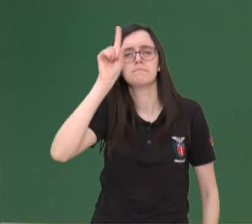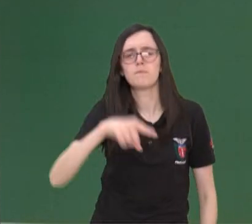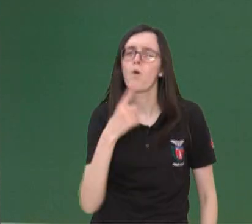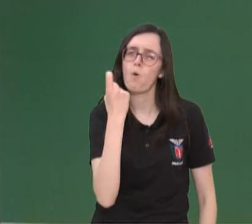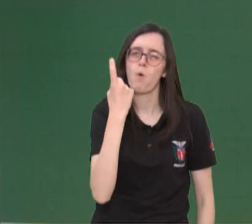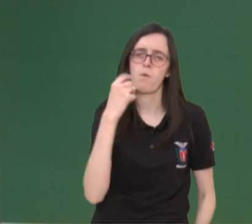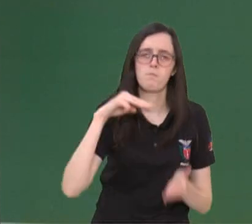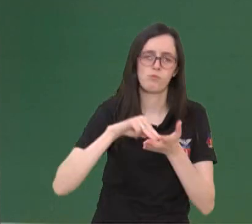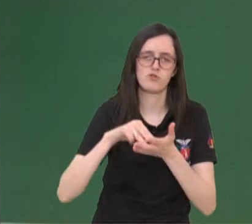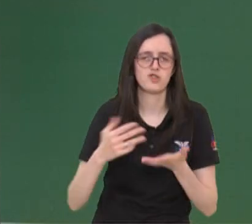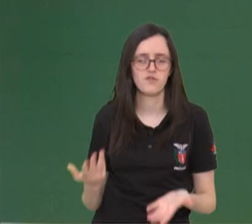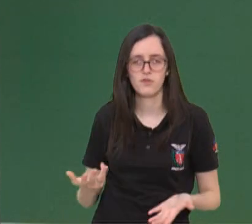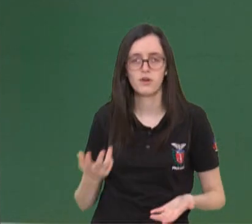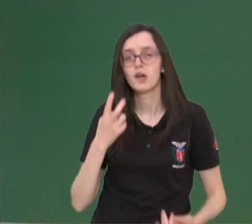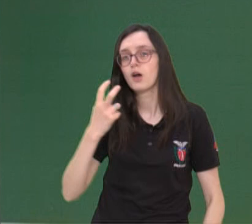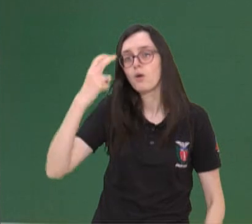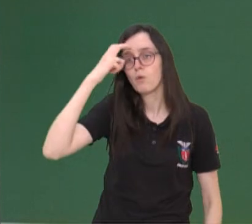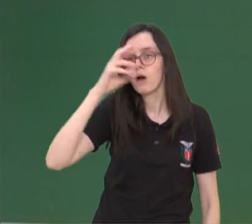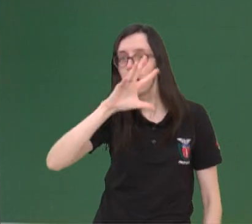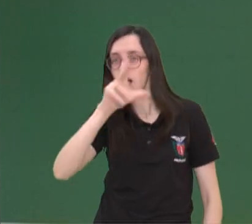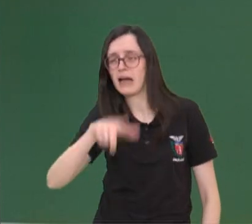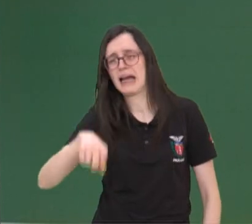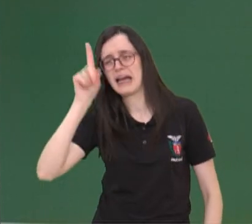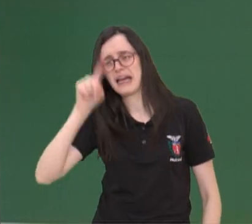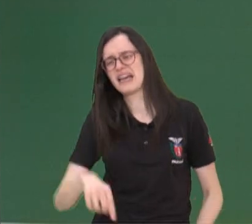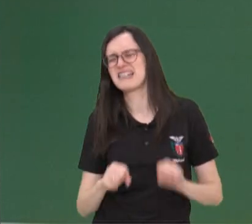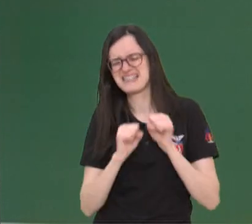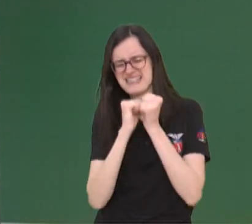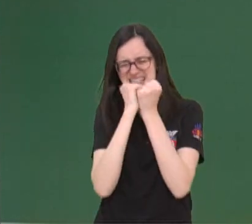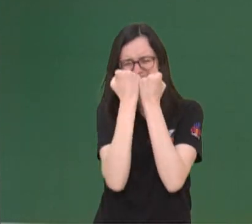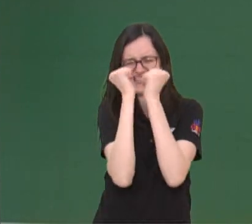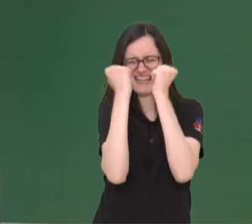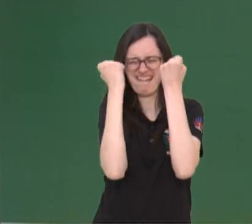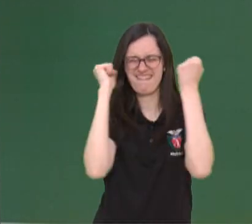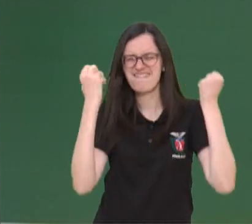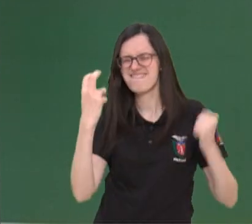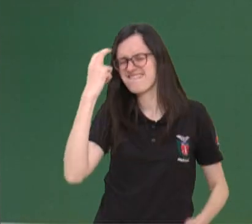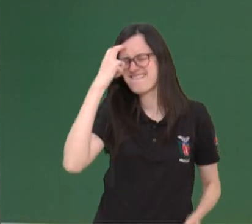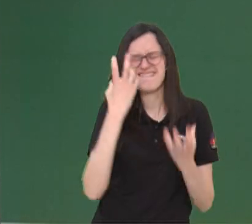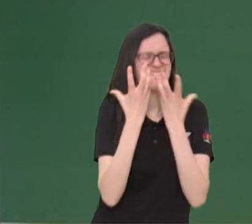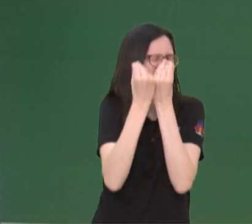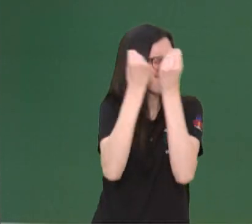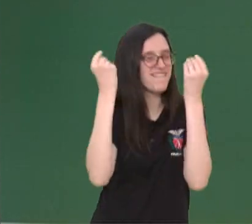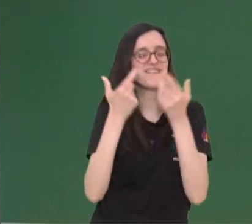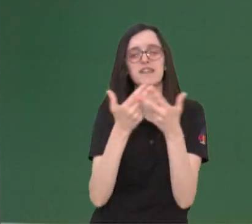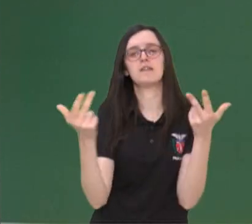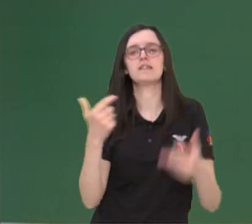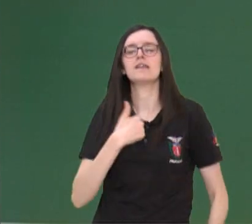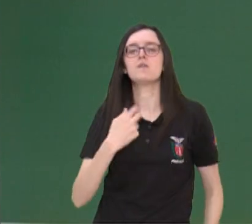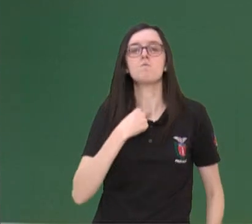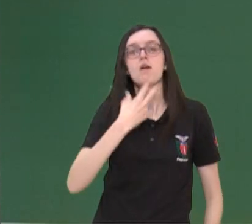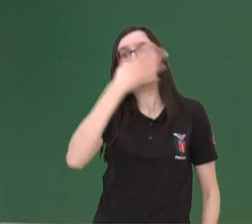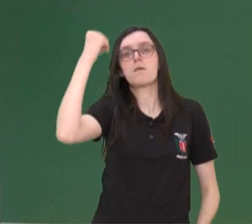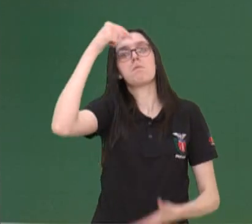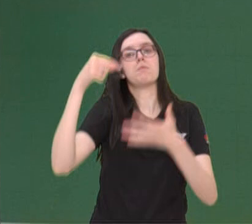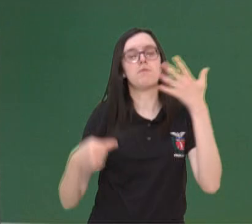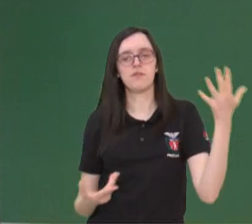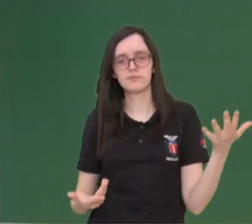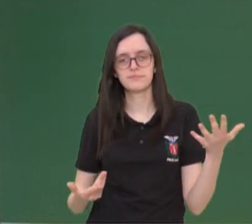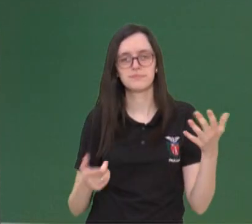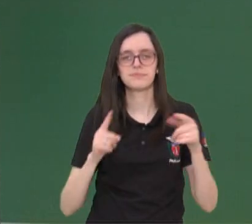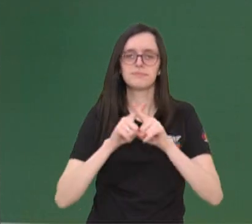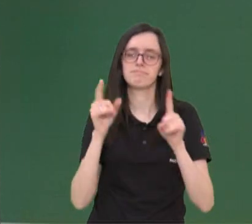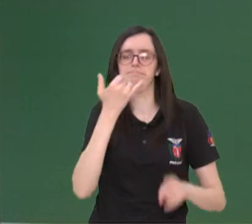único motivo. A cultura africana é gigantesca e eu não posso esquecer de nenhuma delas. Mas